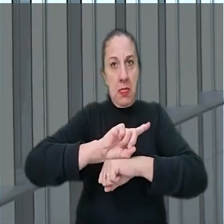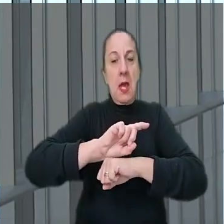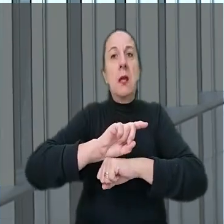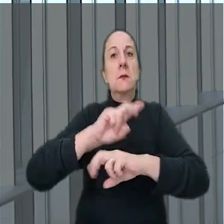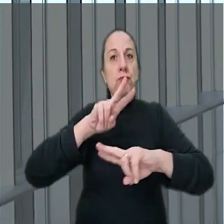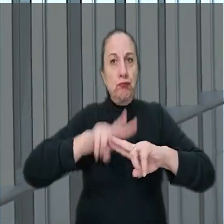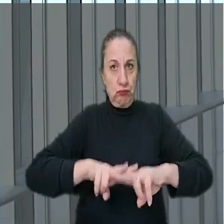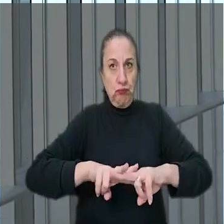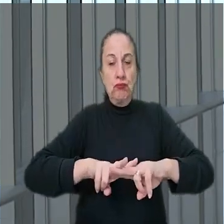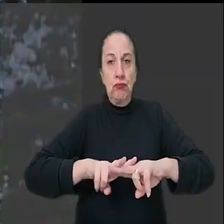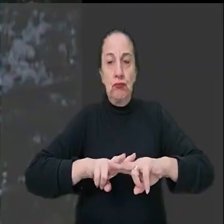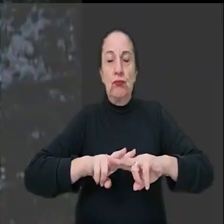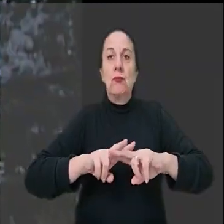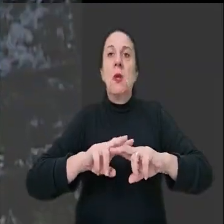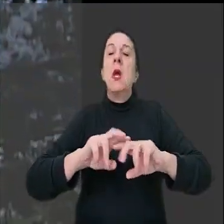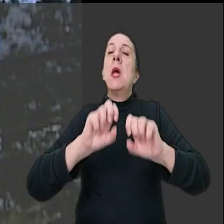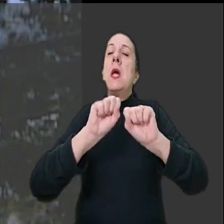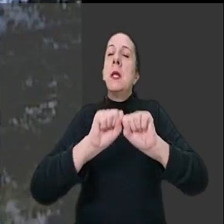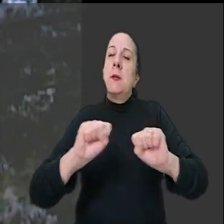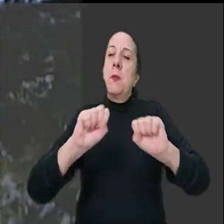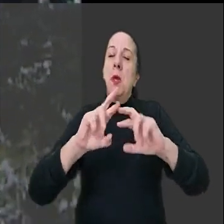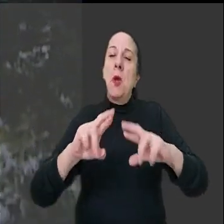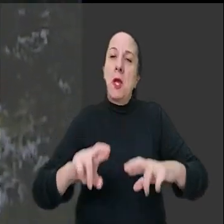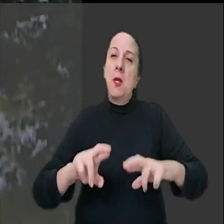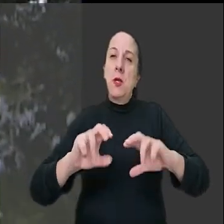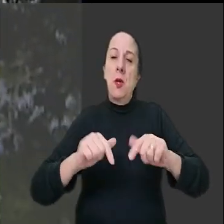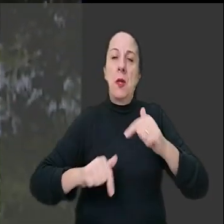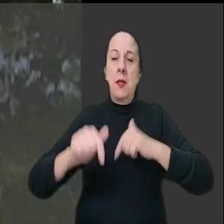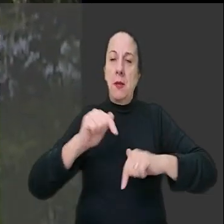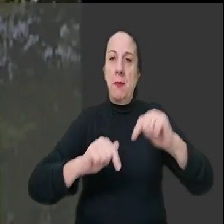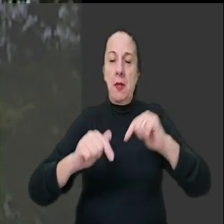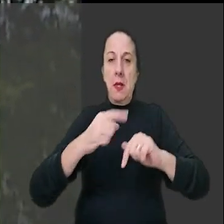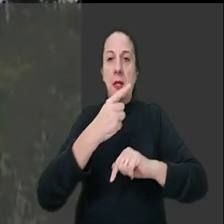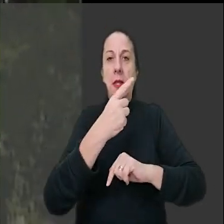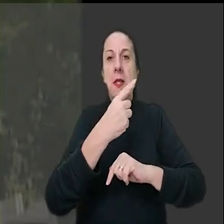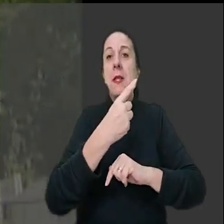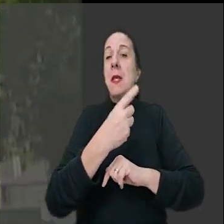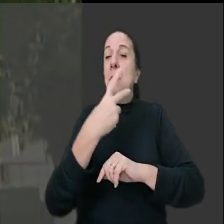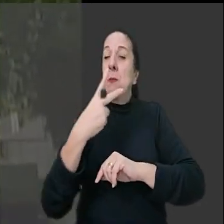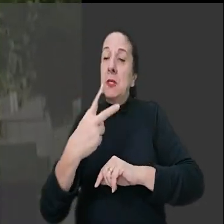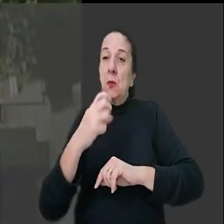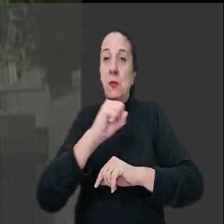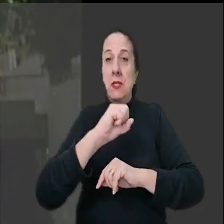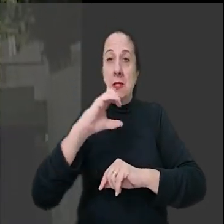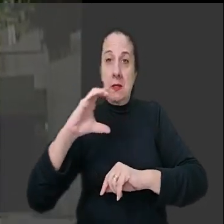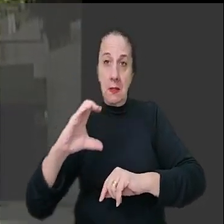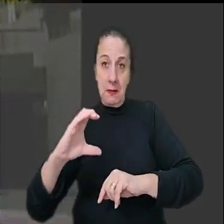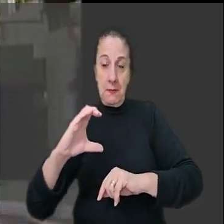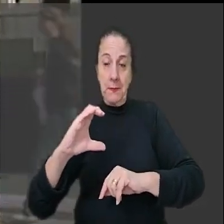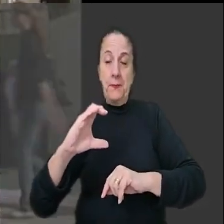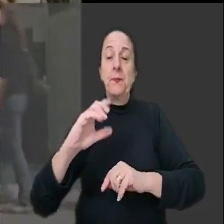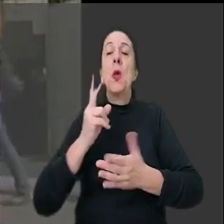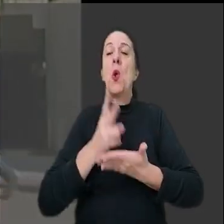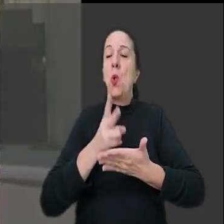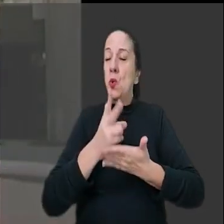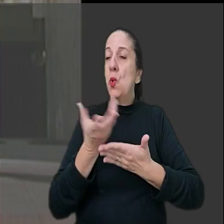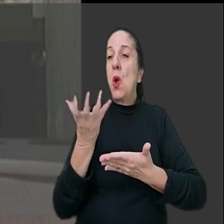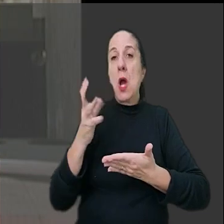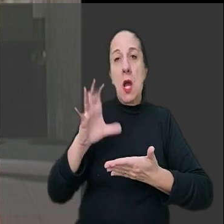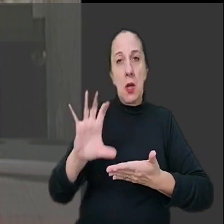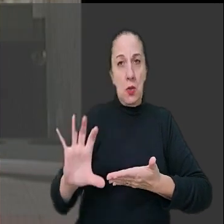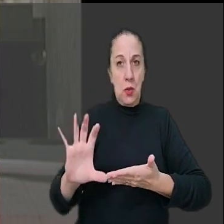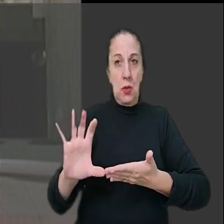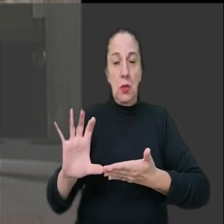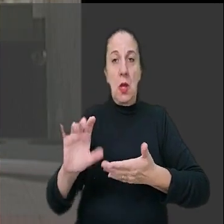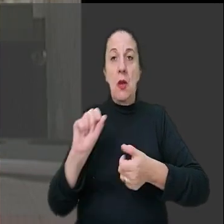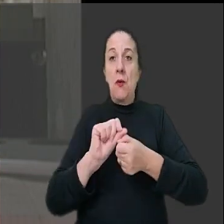sucessivas, com datas fixas. O Tribunal Regional do Trabalho da 12ª Região, em Santa Catarina, manteve a sentença que